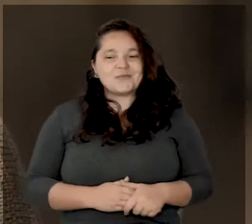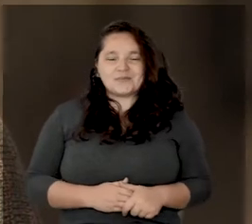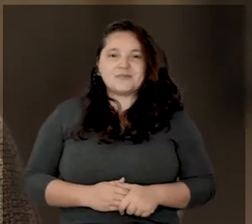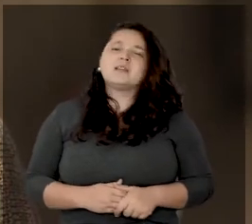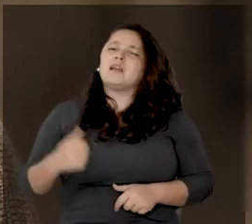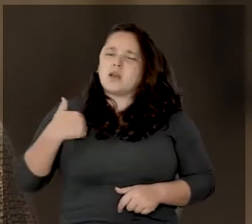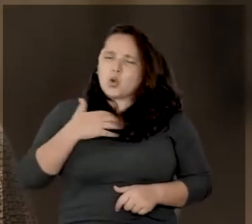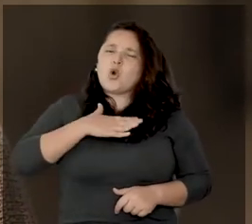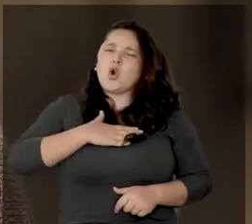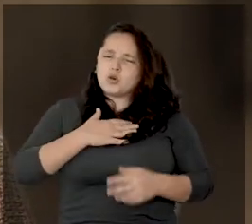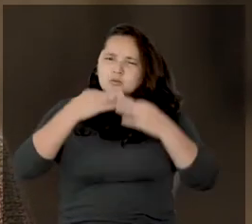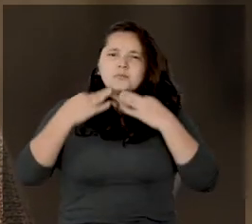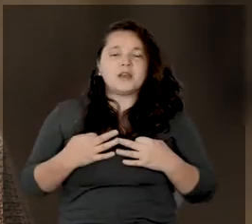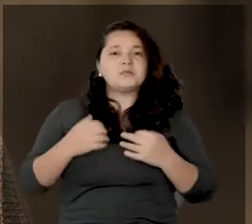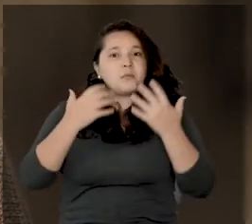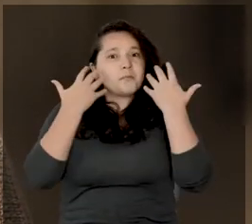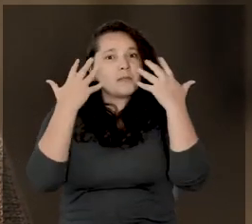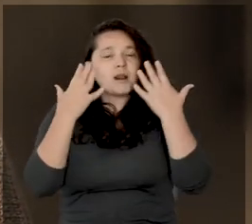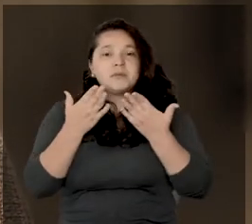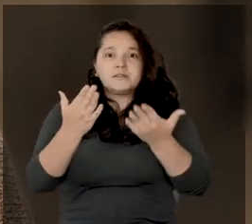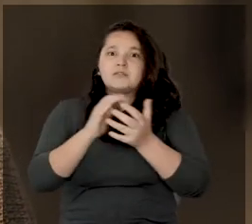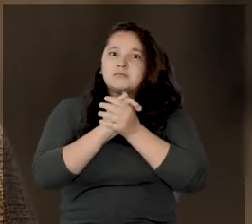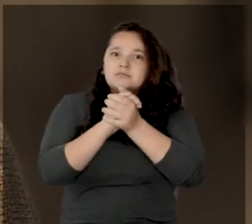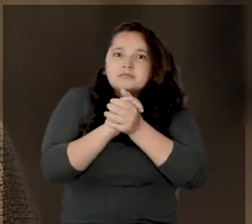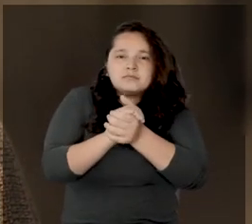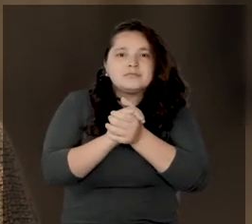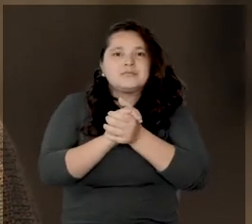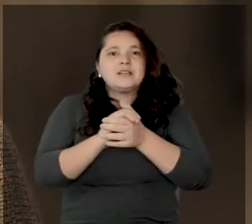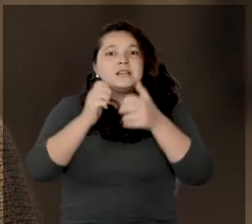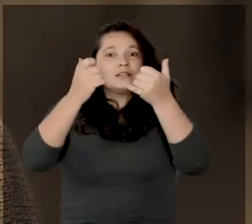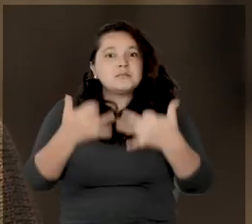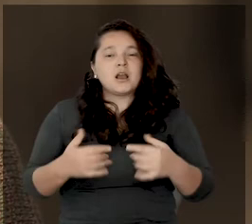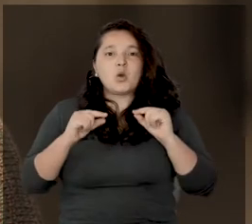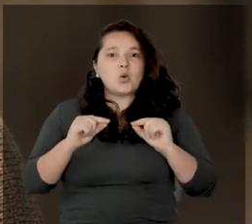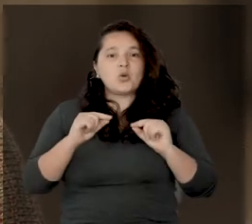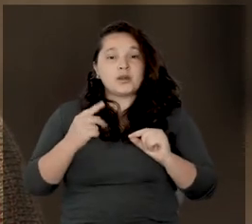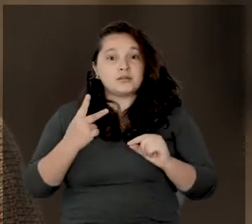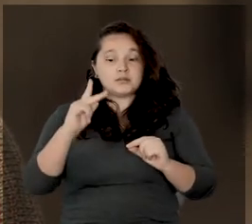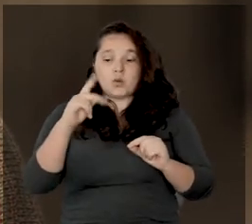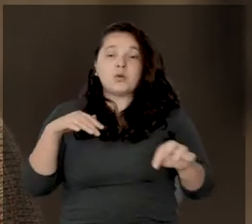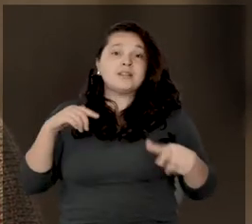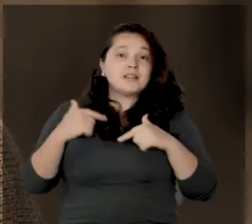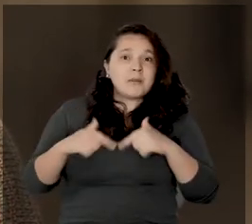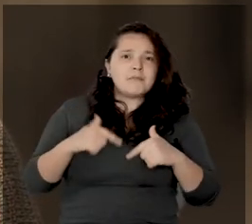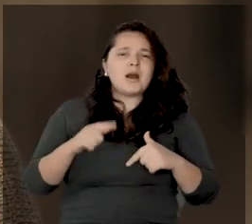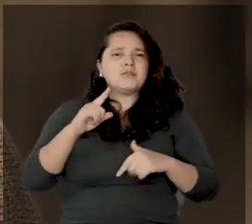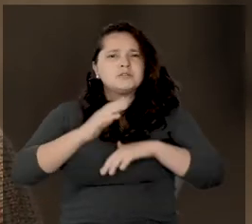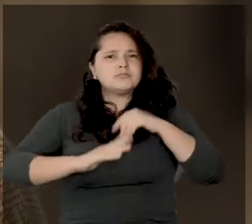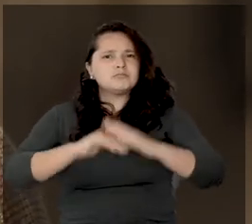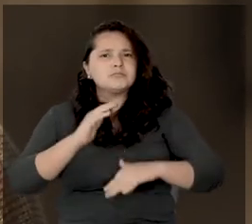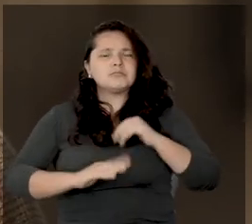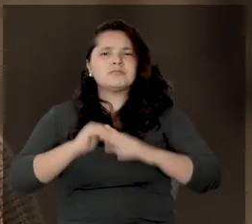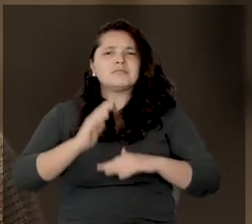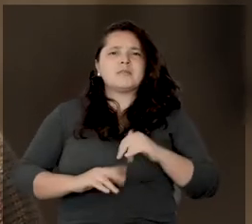Gosto muito mesmo, queria te parabenizar e dizer que representa muito, né, né, todo esse trabalho que você desenvolve, que é um